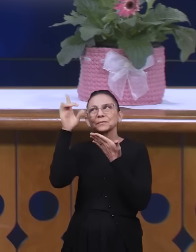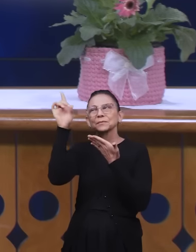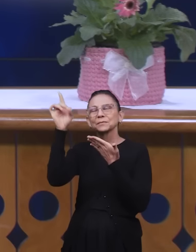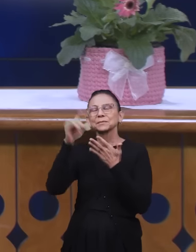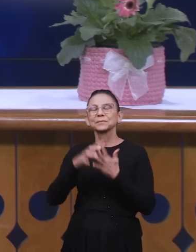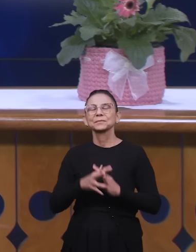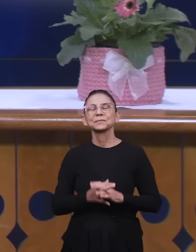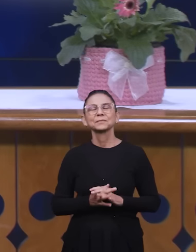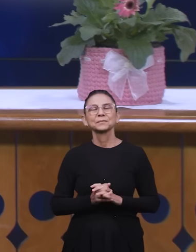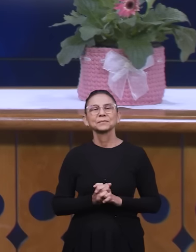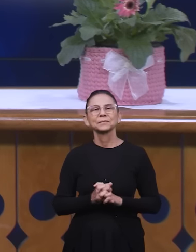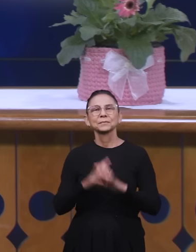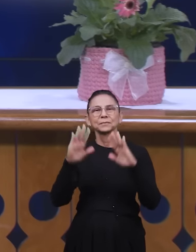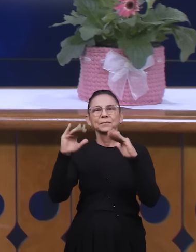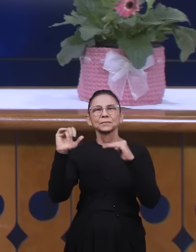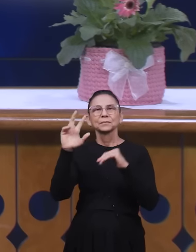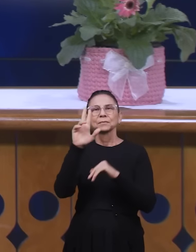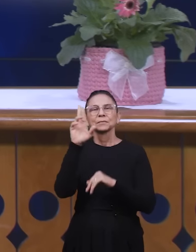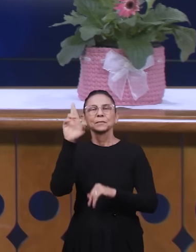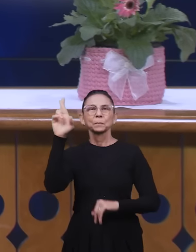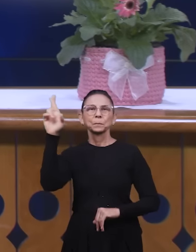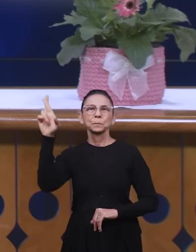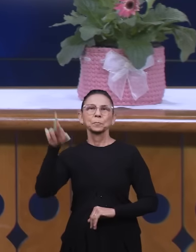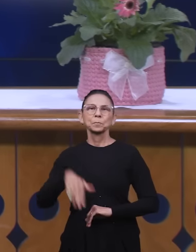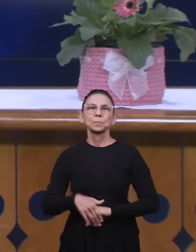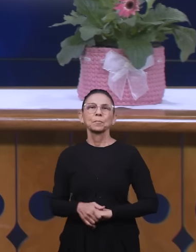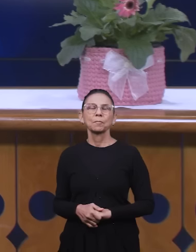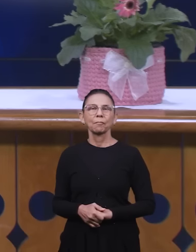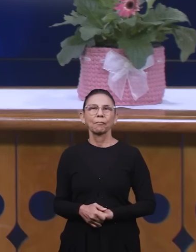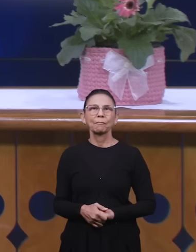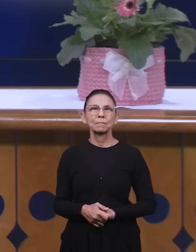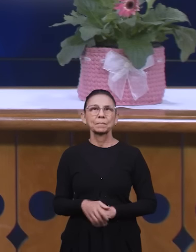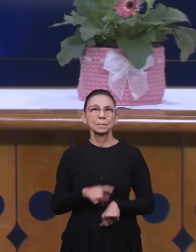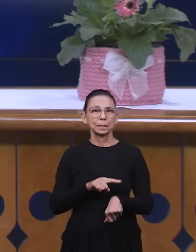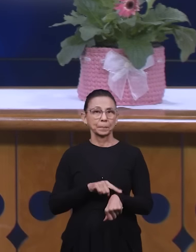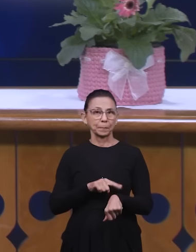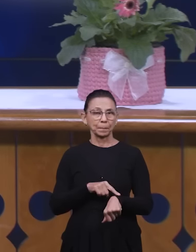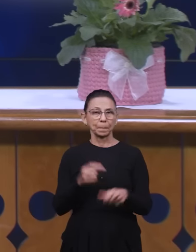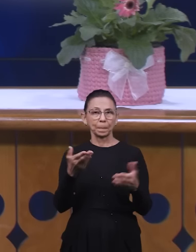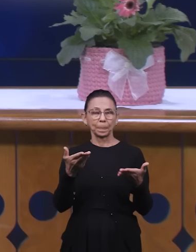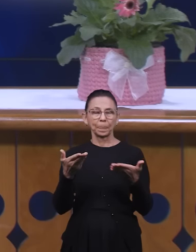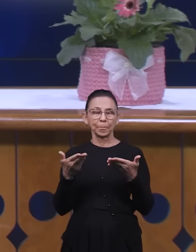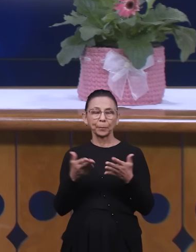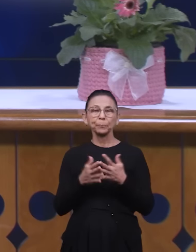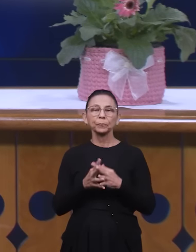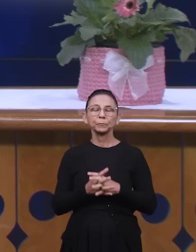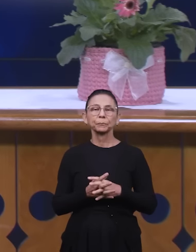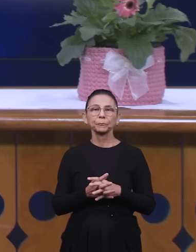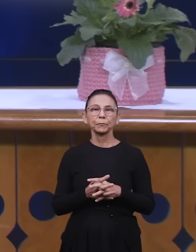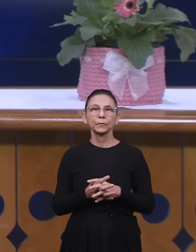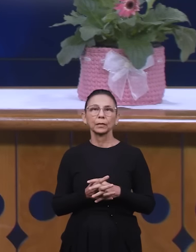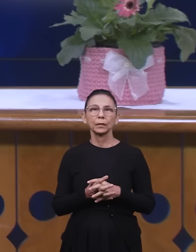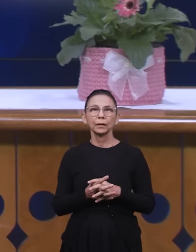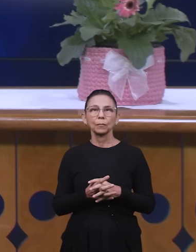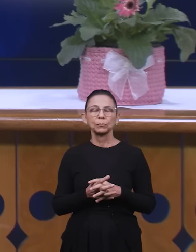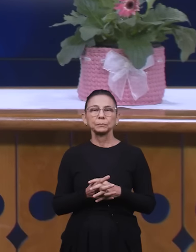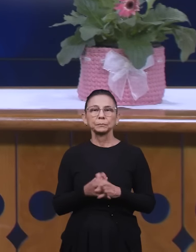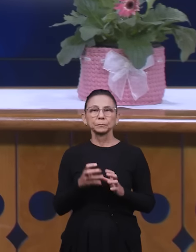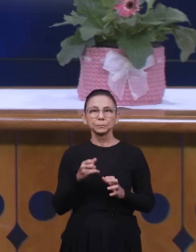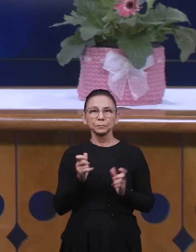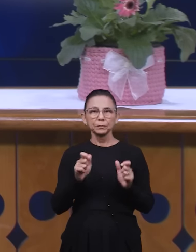Graças a Deus. Louvado seja o nome do Senhor. Nesta hora eu convido todos aqueles que puderem abrir